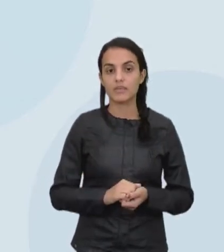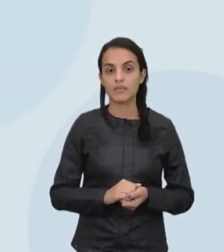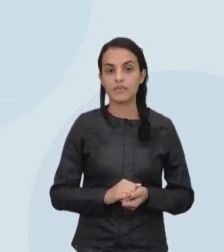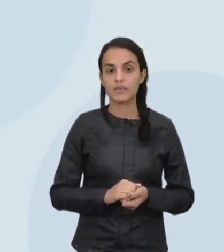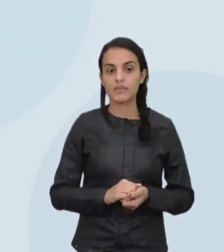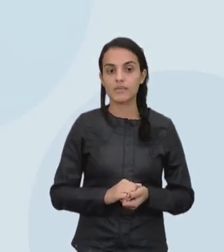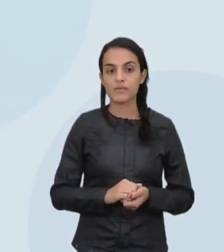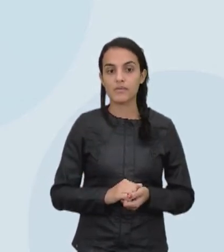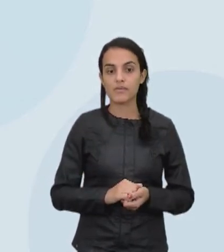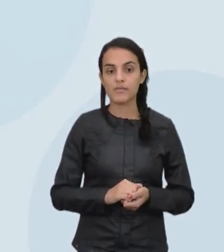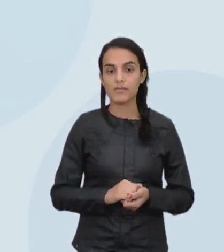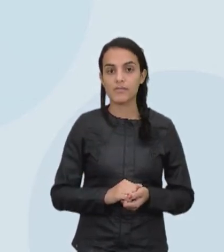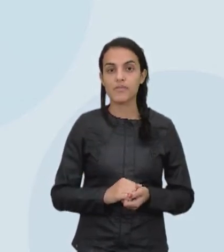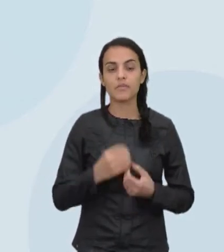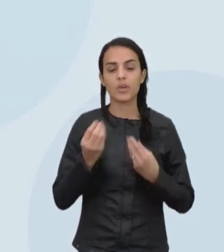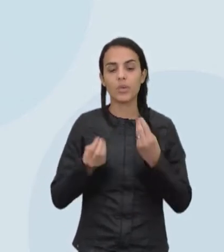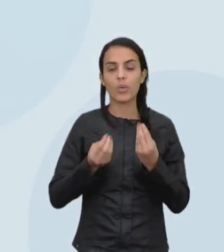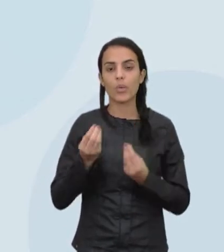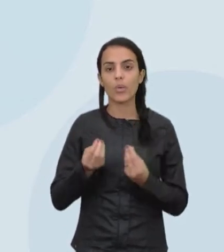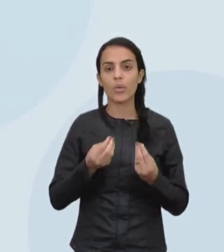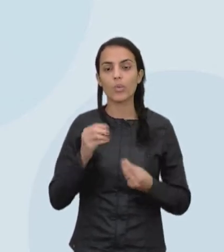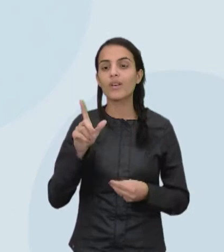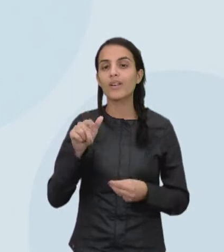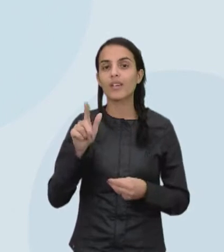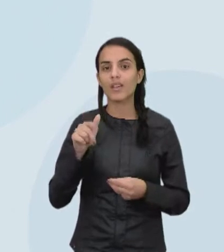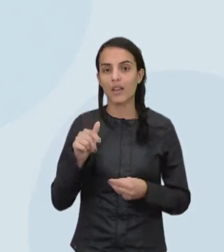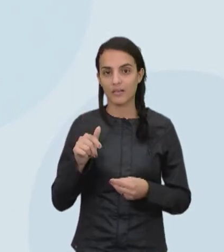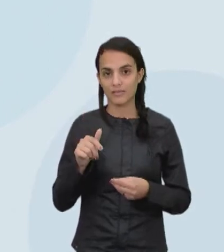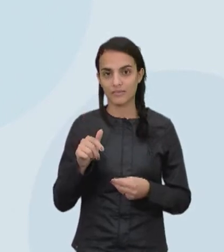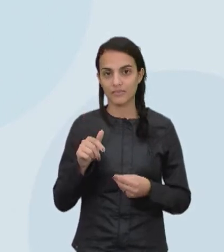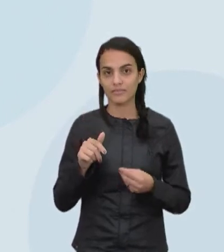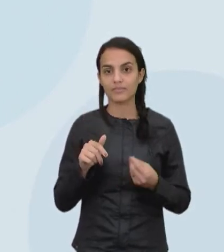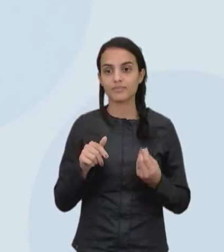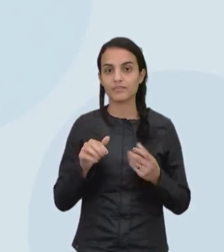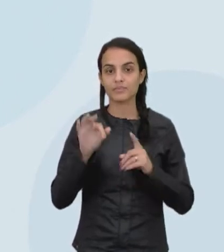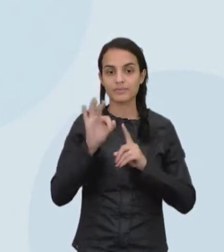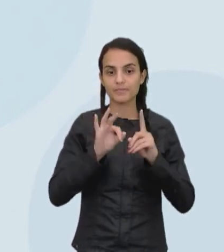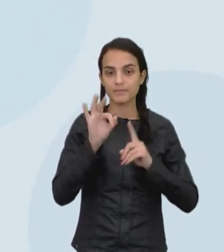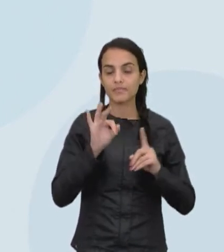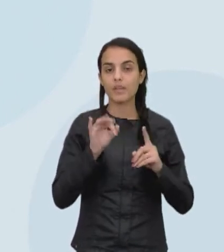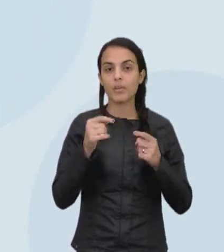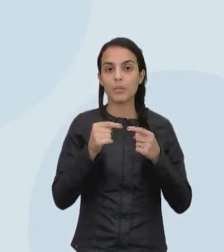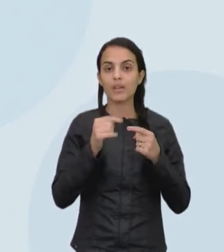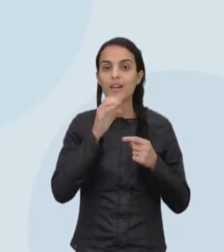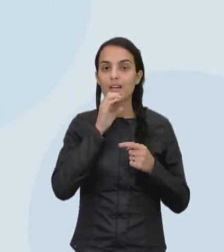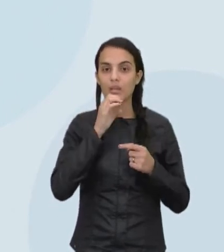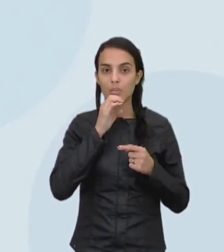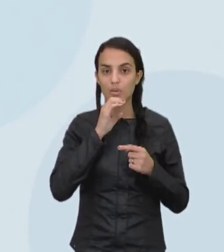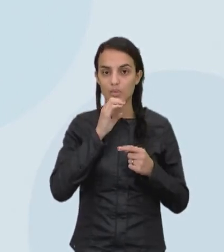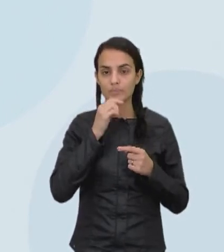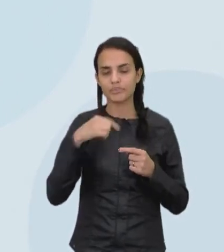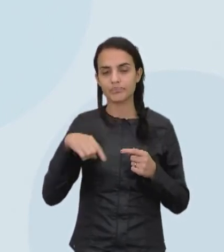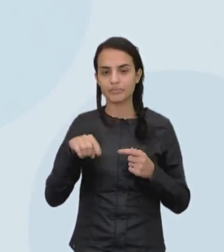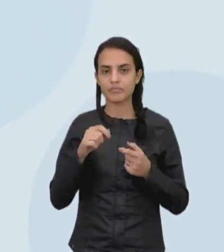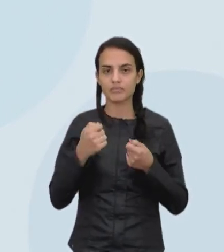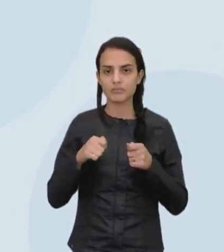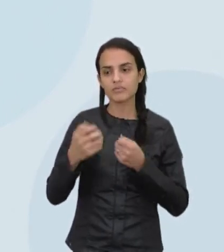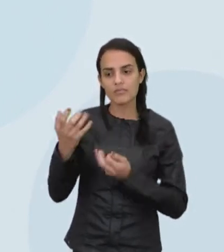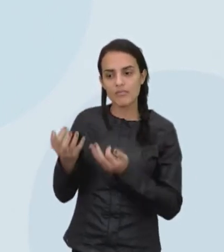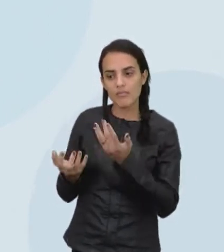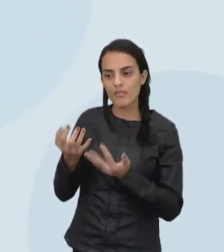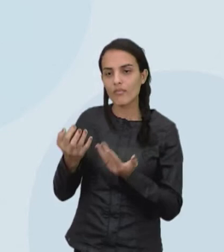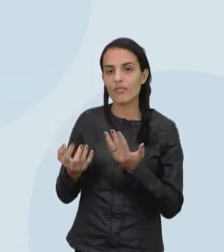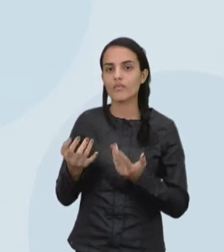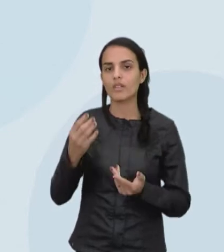Então, como que funciona uma térmica de biomassa? Térmica vem de calor, né? Então, a gente tem que queimar a biomassa para